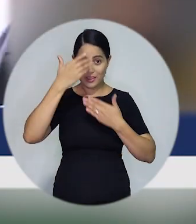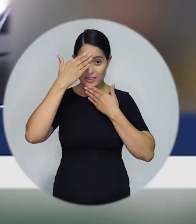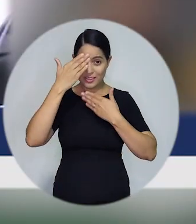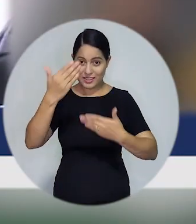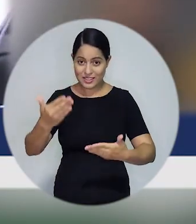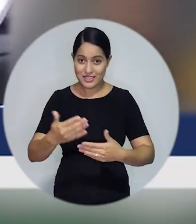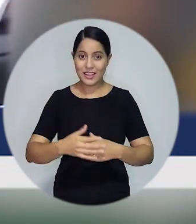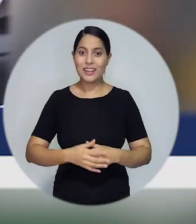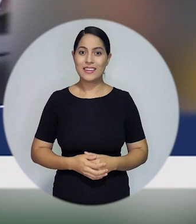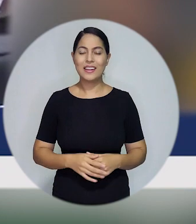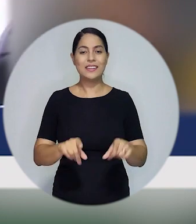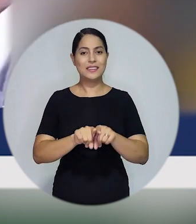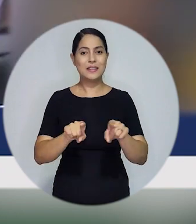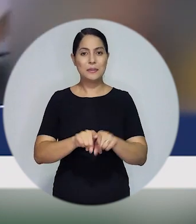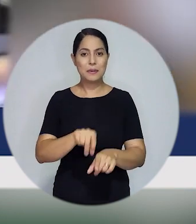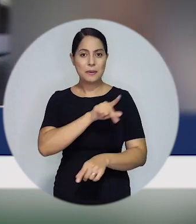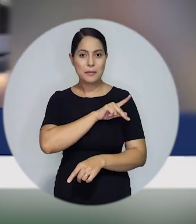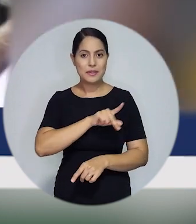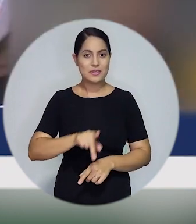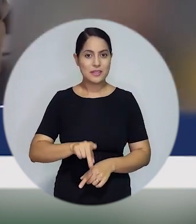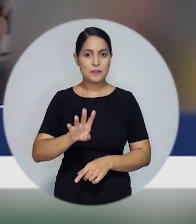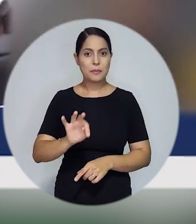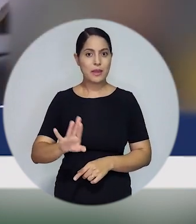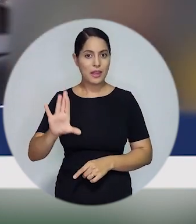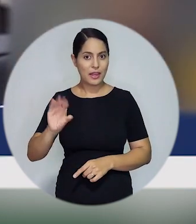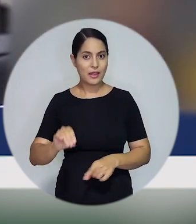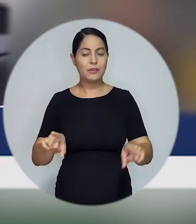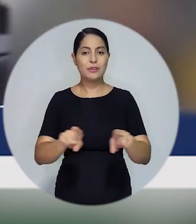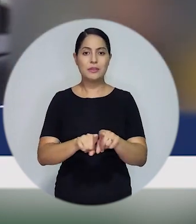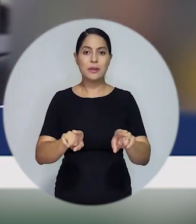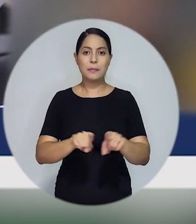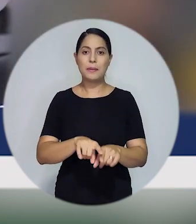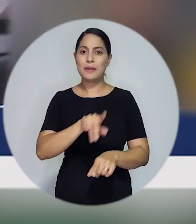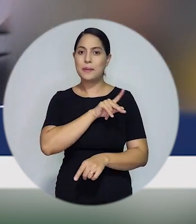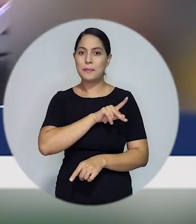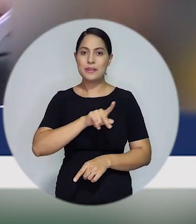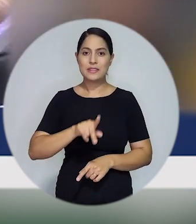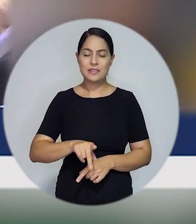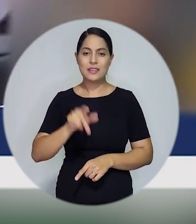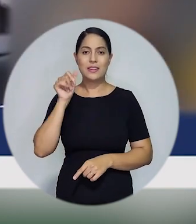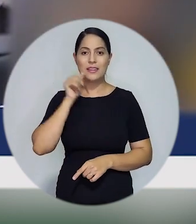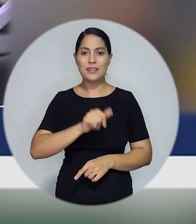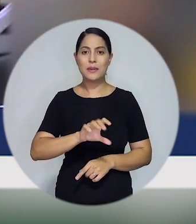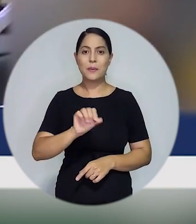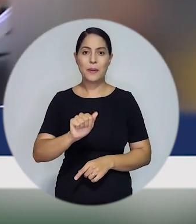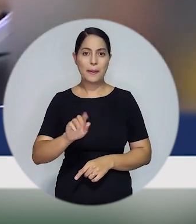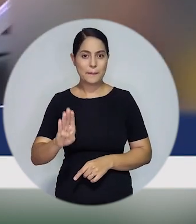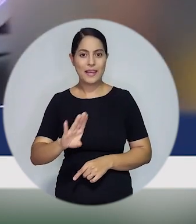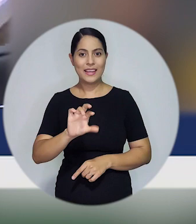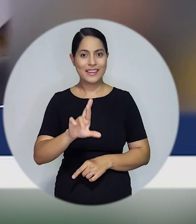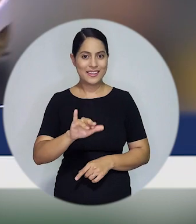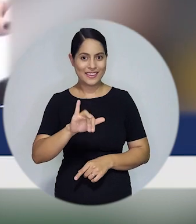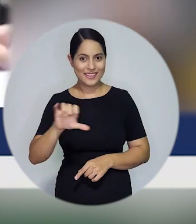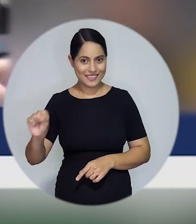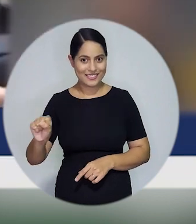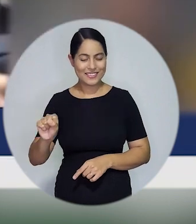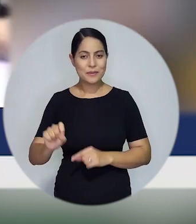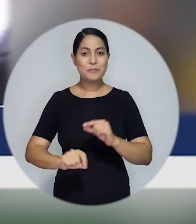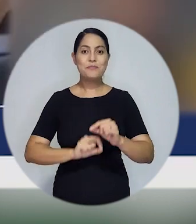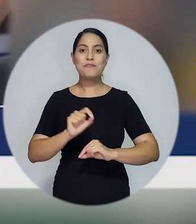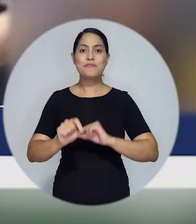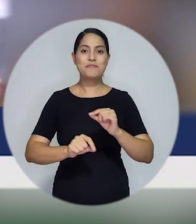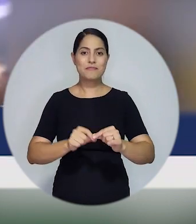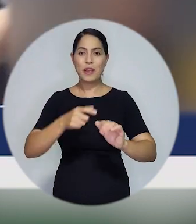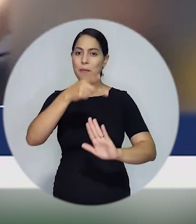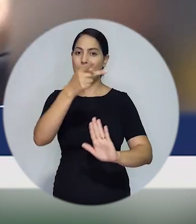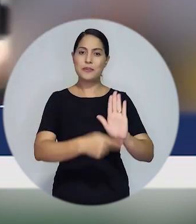meu nome, em nome do presidente Beto Simonetti, em nome da presidenta da OAB Mulher, Cris Damasceno,